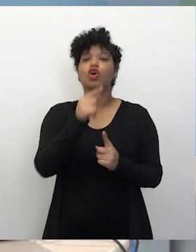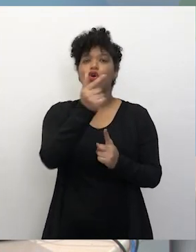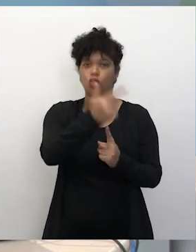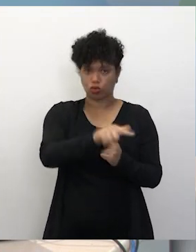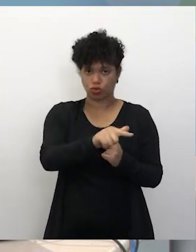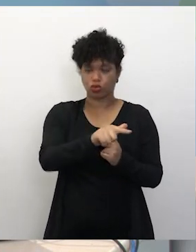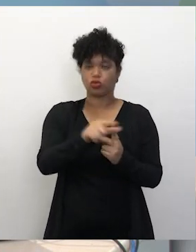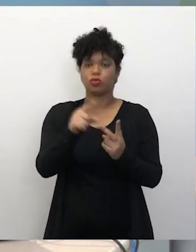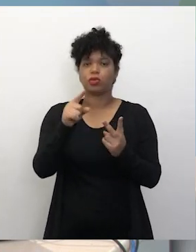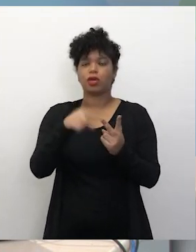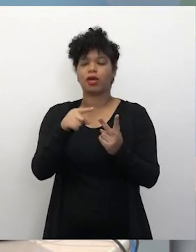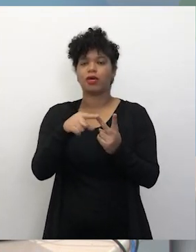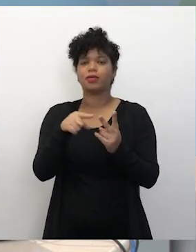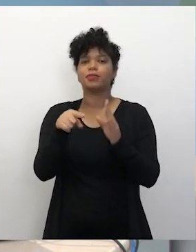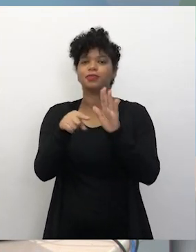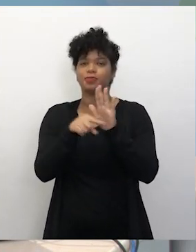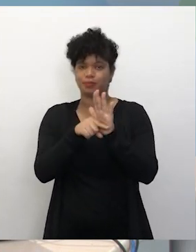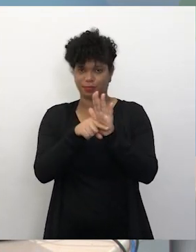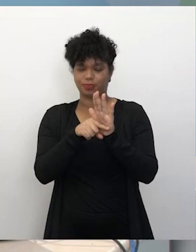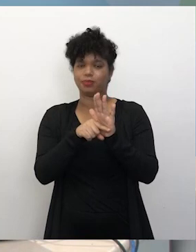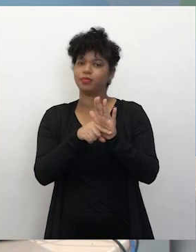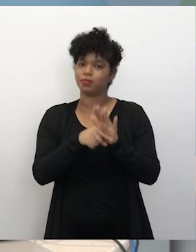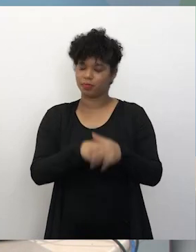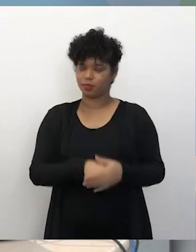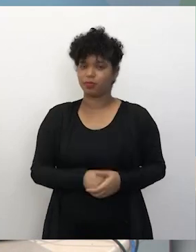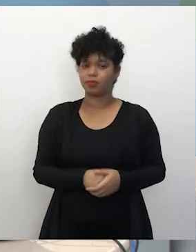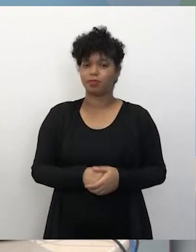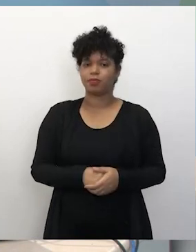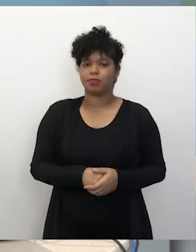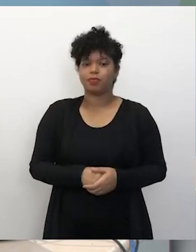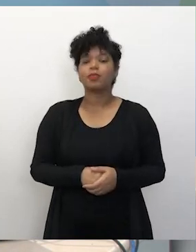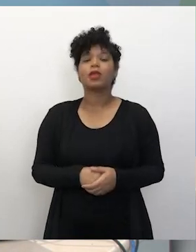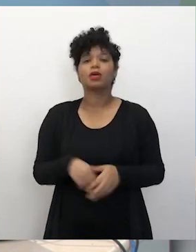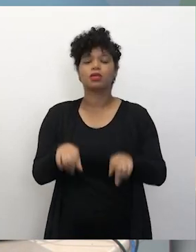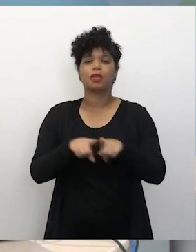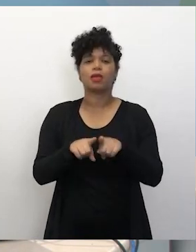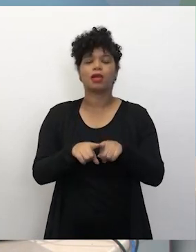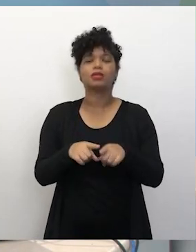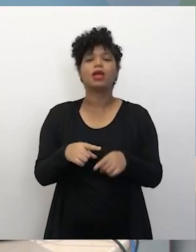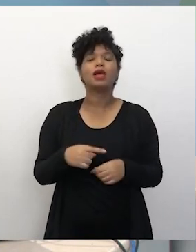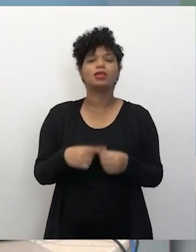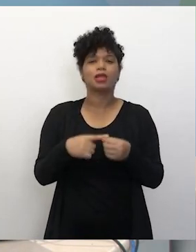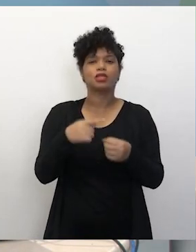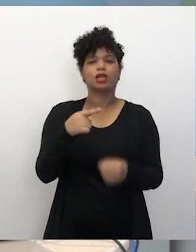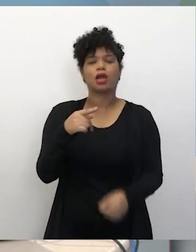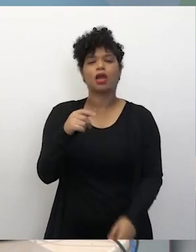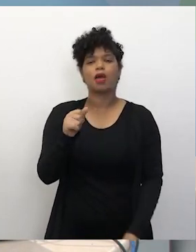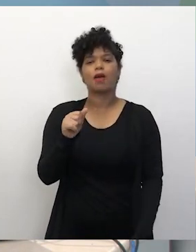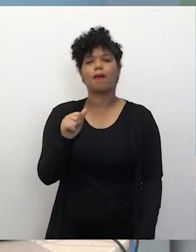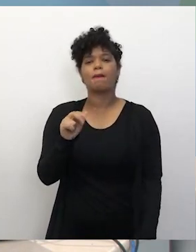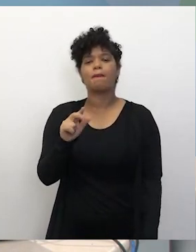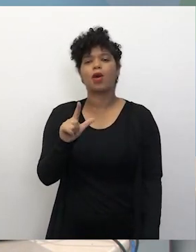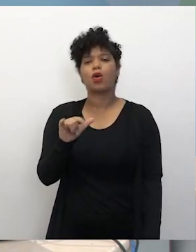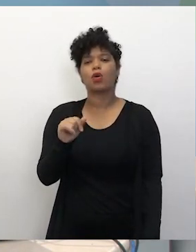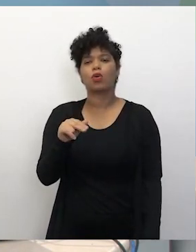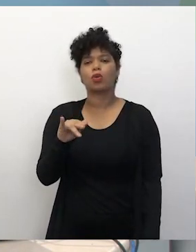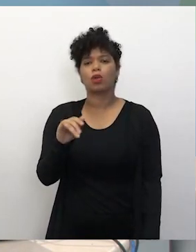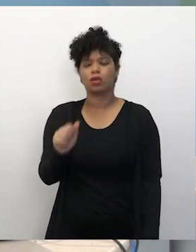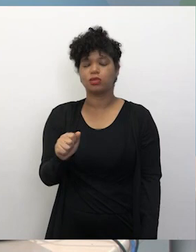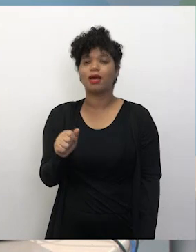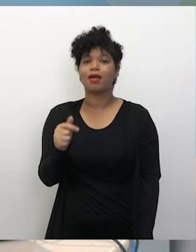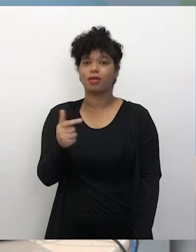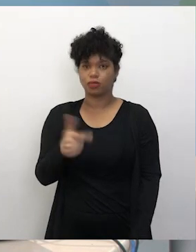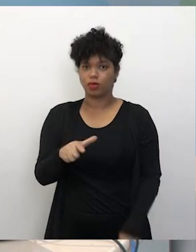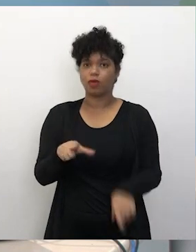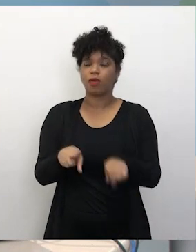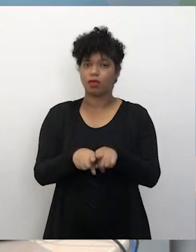subtrair. E no núcleo de Paulínia, também estão dizendo repetir e subtrair. Tem